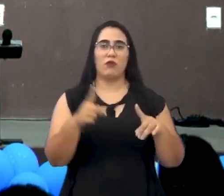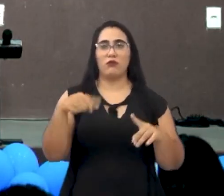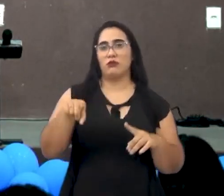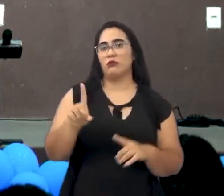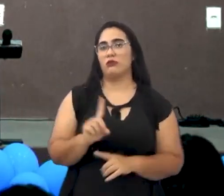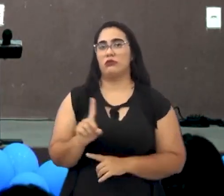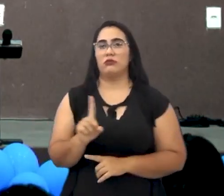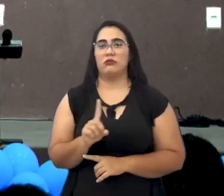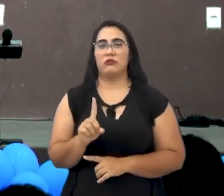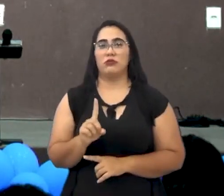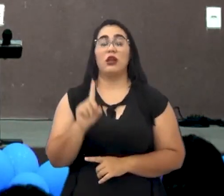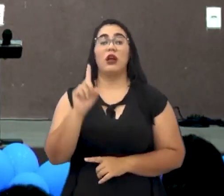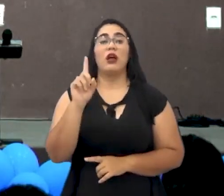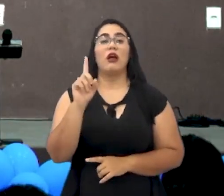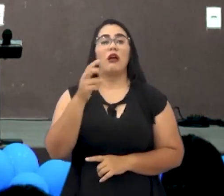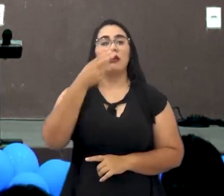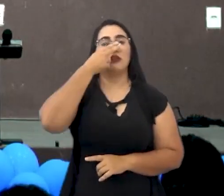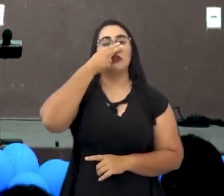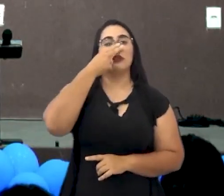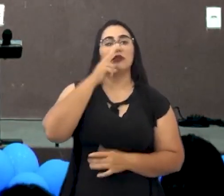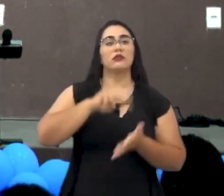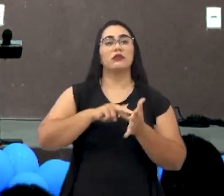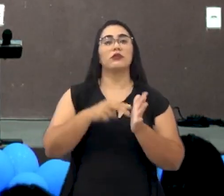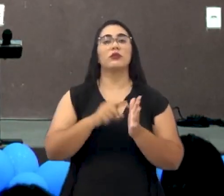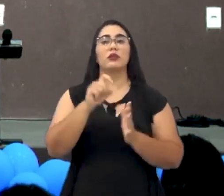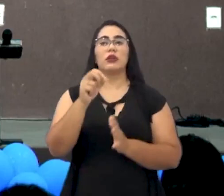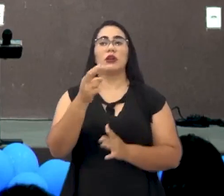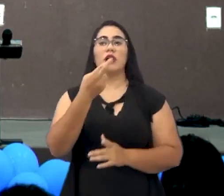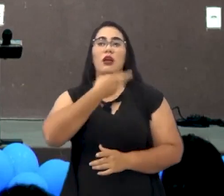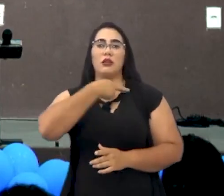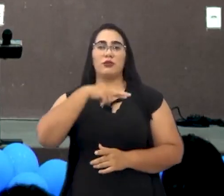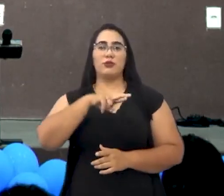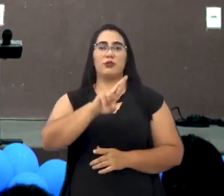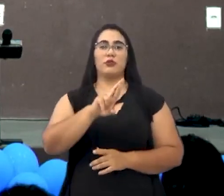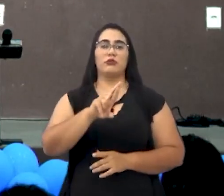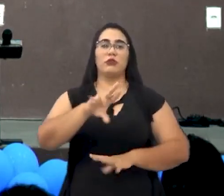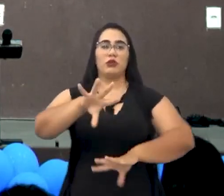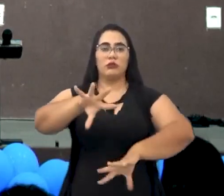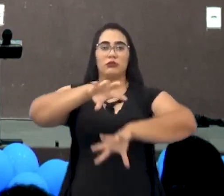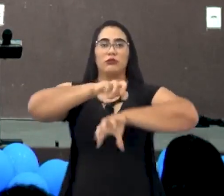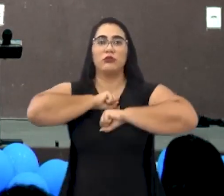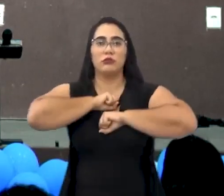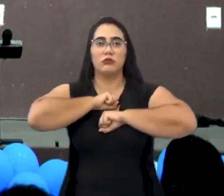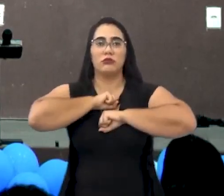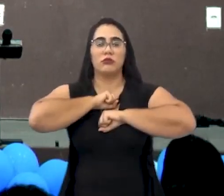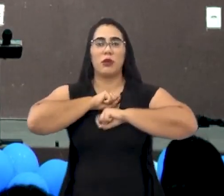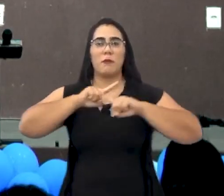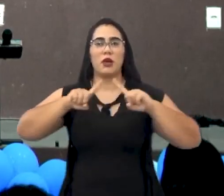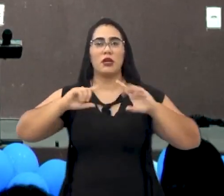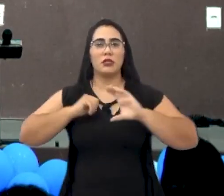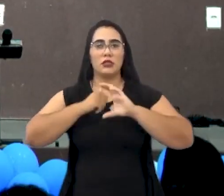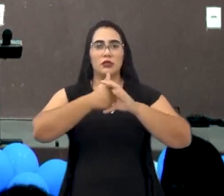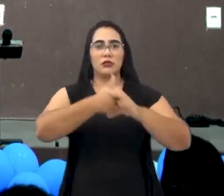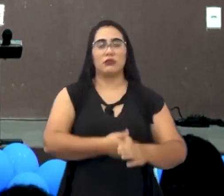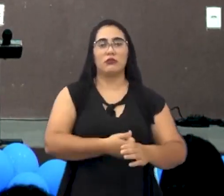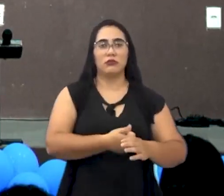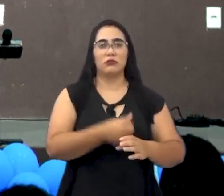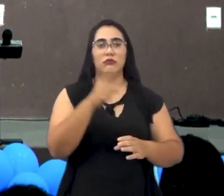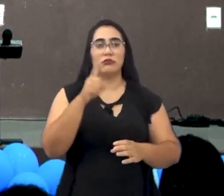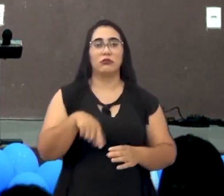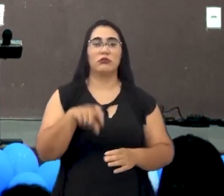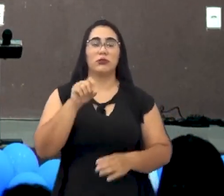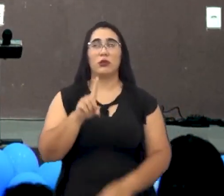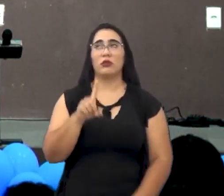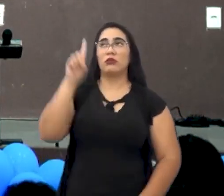Ser evangélico é assumir uma religião. Ser cristão é um ato da soberania de Deus.